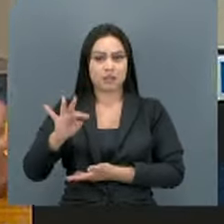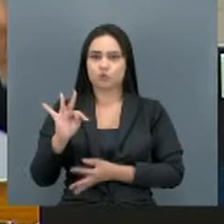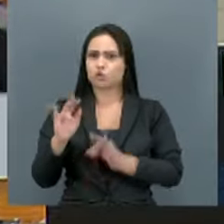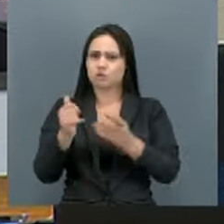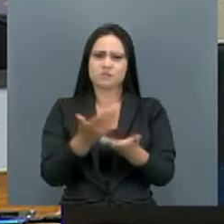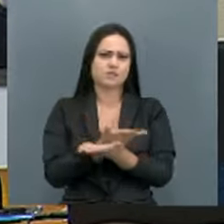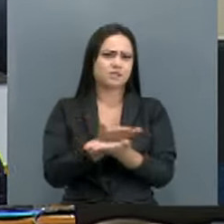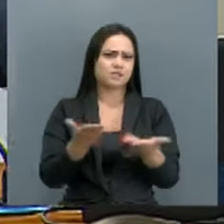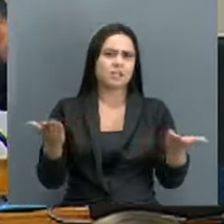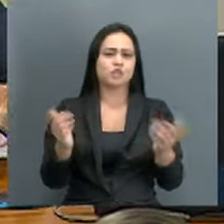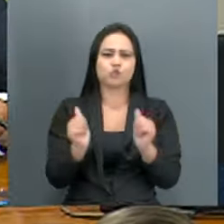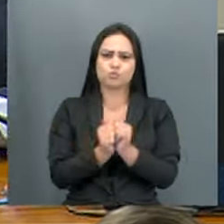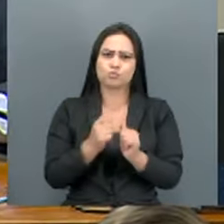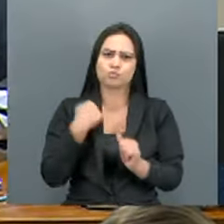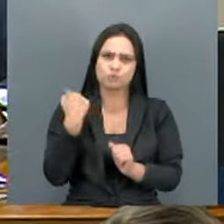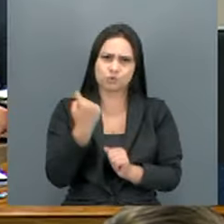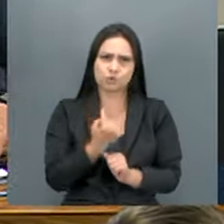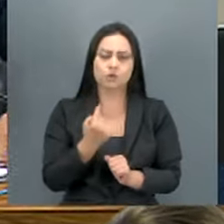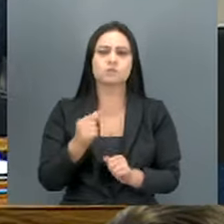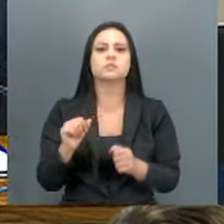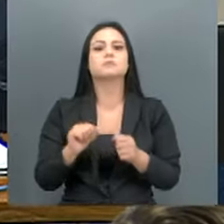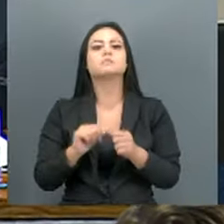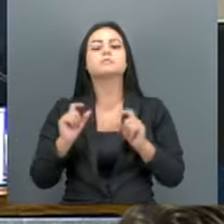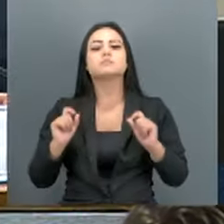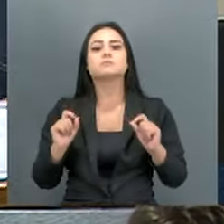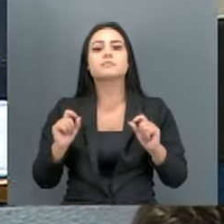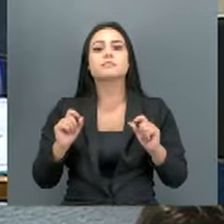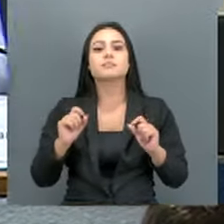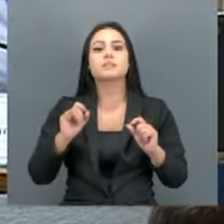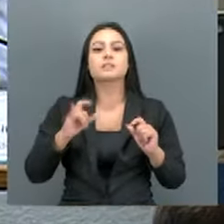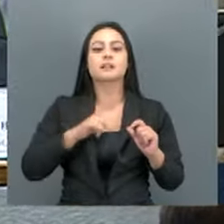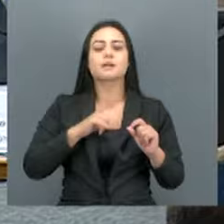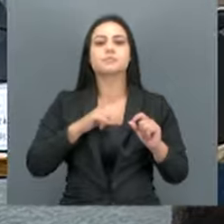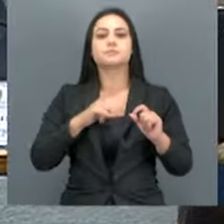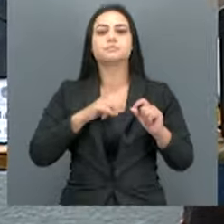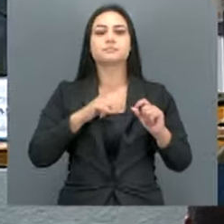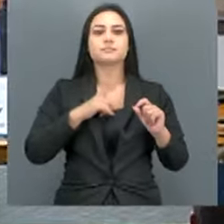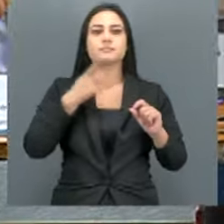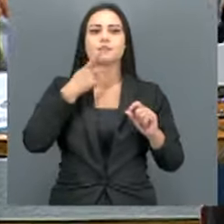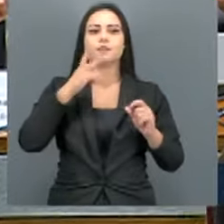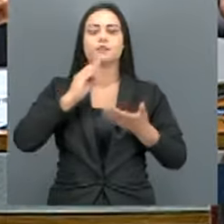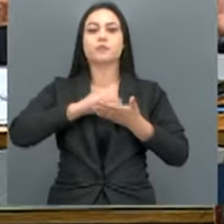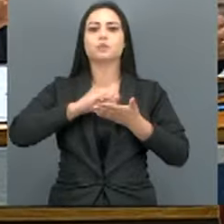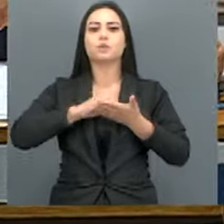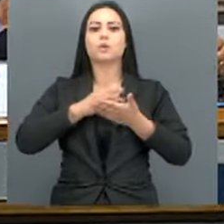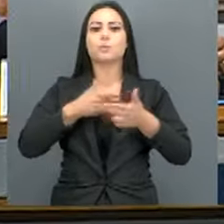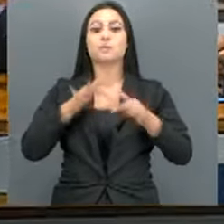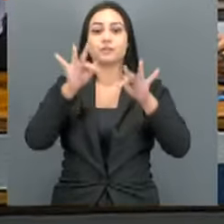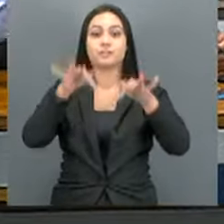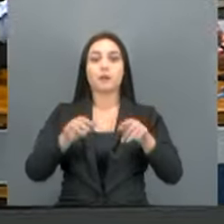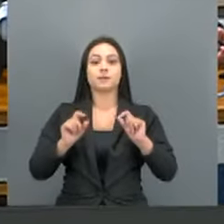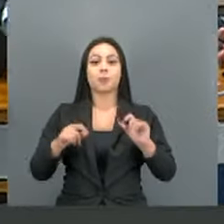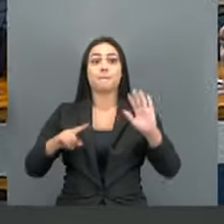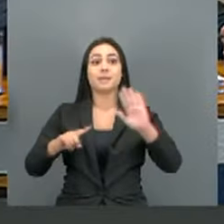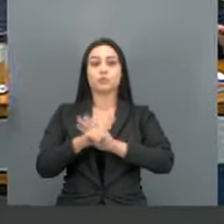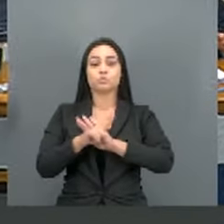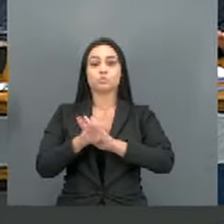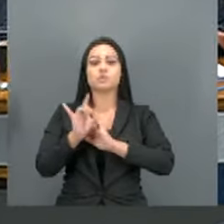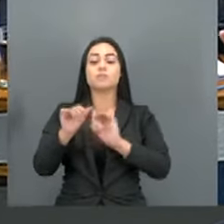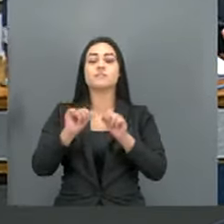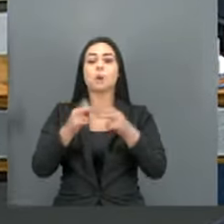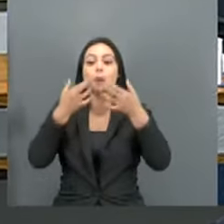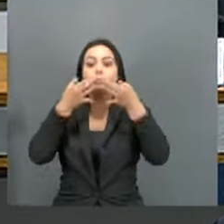que foram conosco lá, o Steven, e tal, fazer as perguntas. Se dessas que eu estou aqui, se faltar alguma, aí no final eu pergunto. Eu só queria fazer